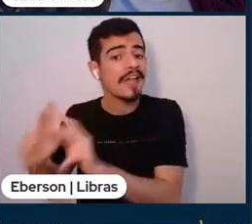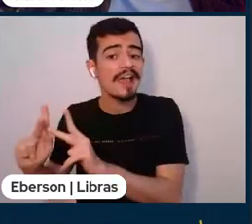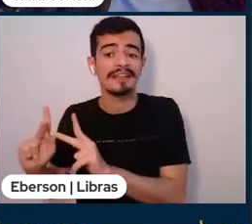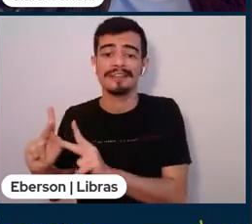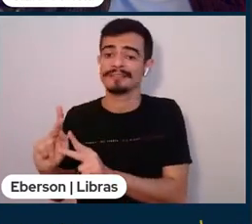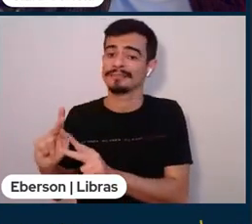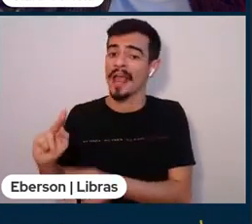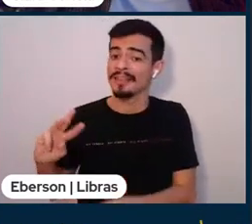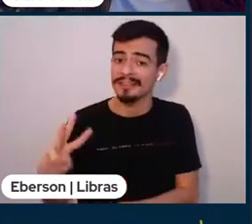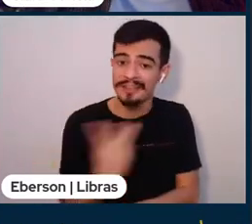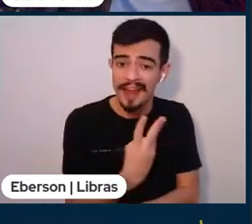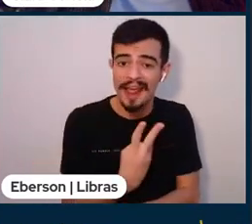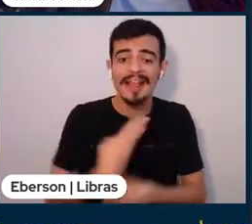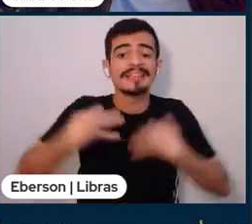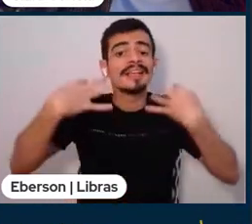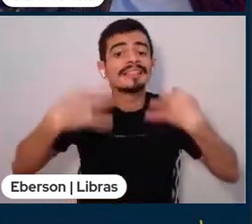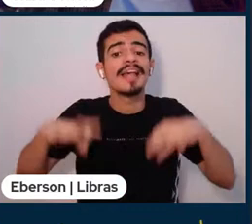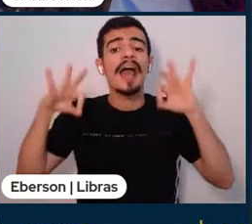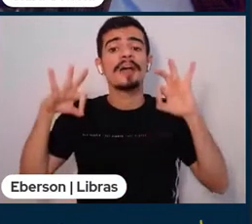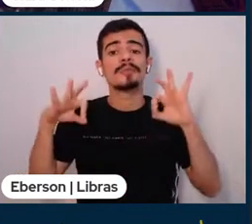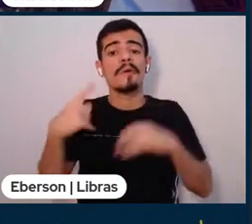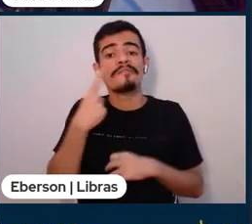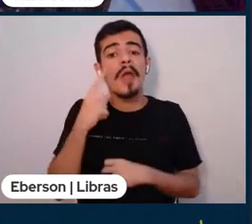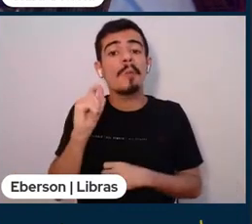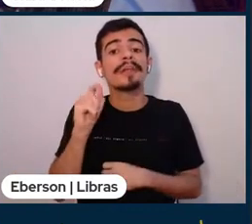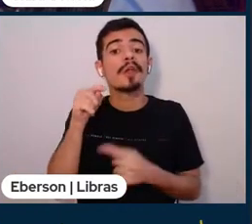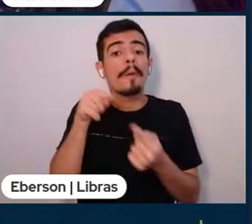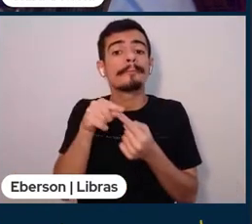você encontrar a melhor forma para você, né?